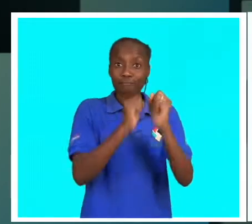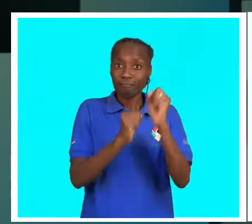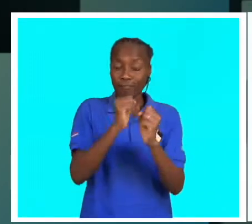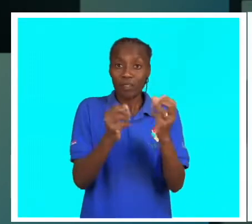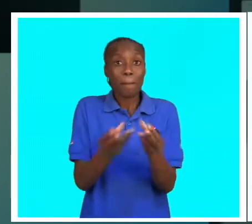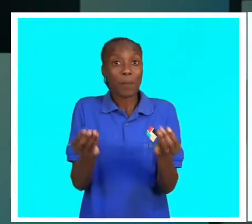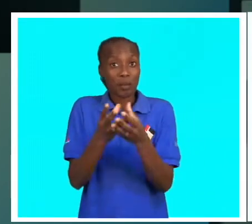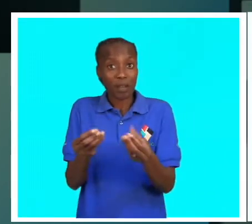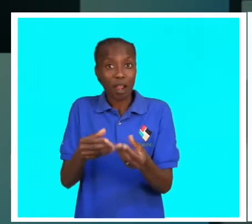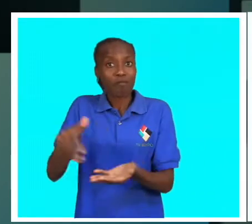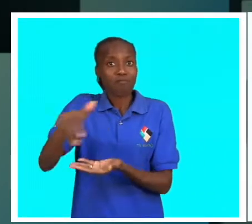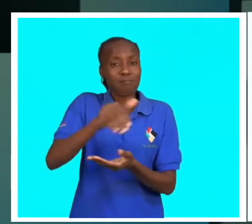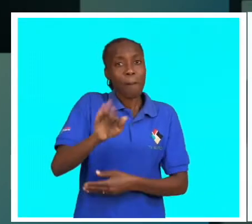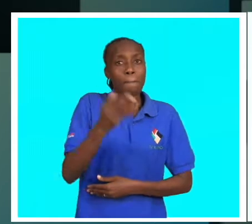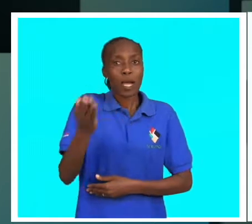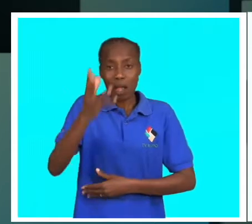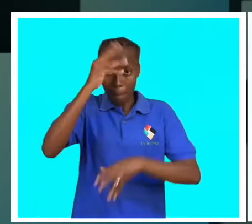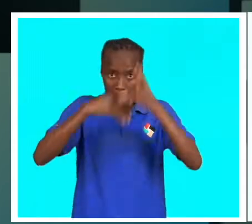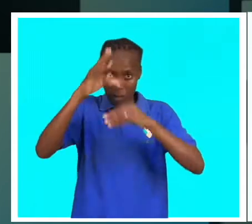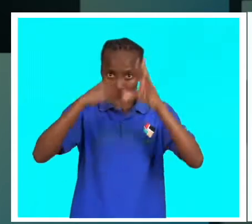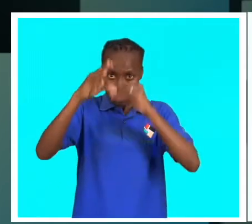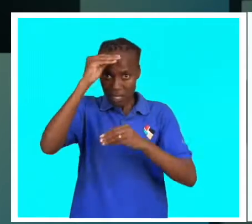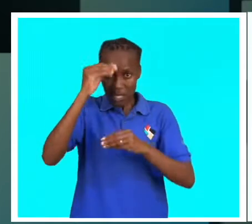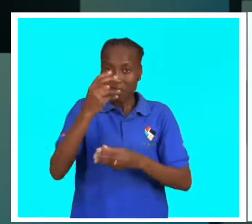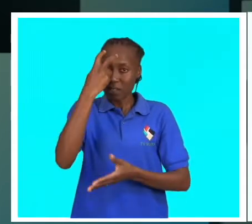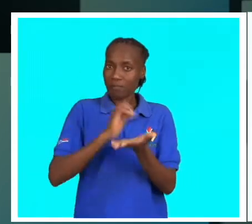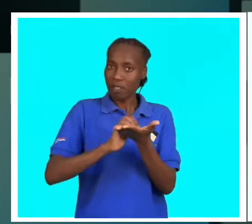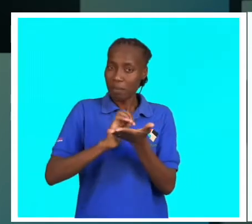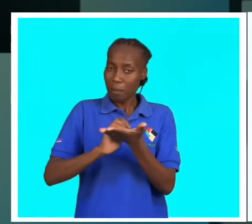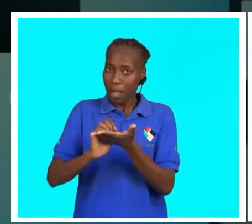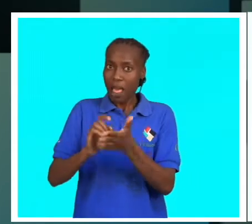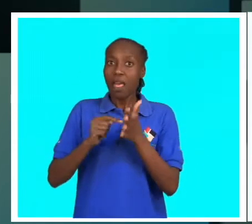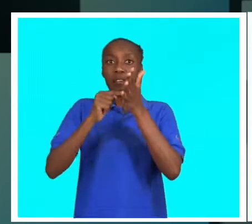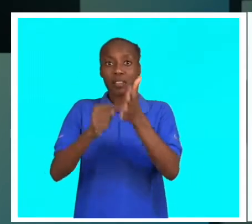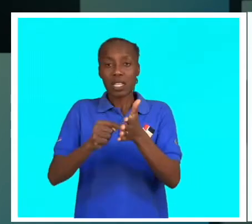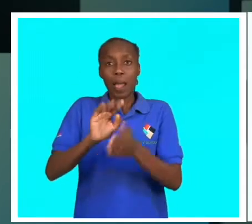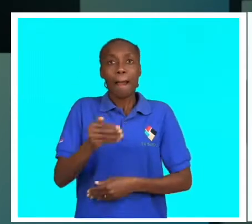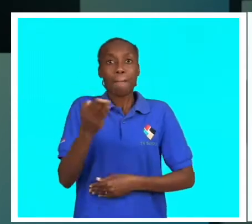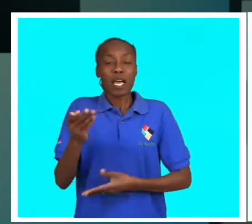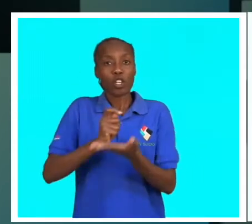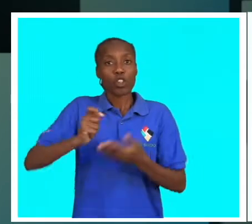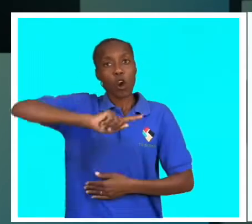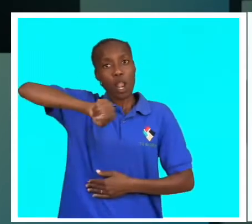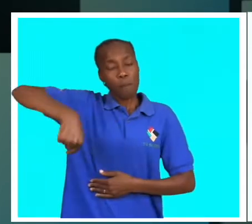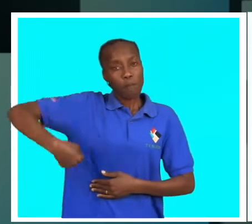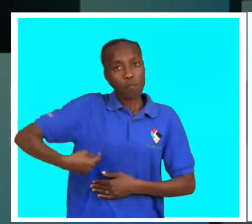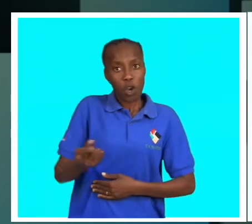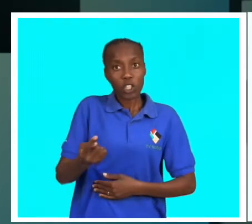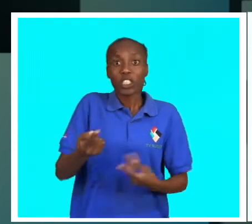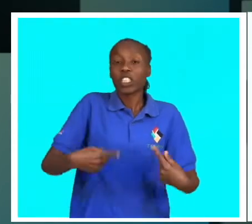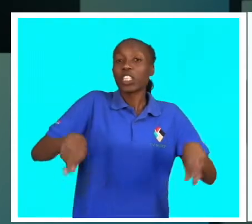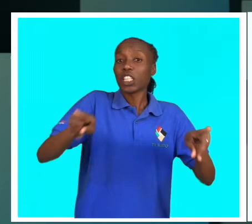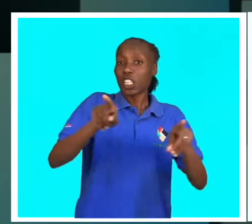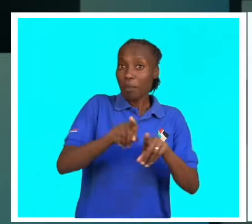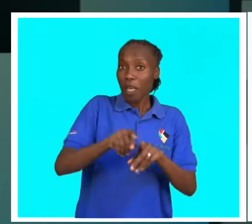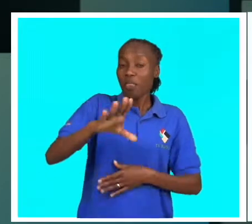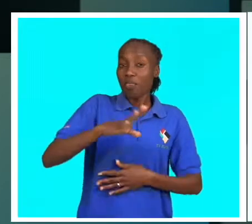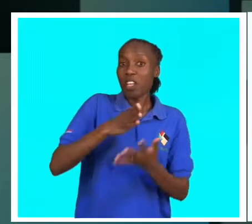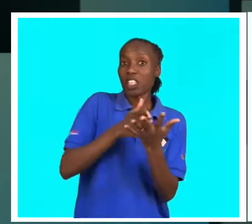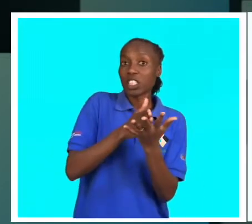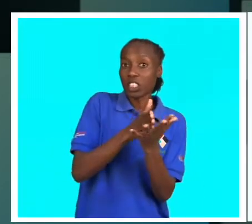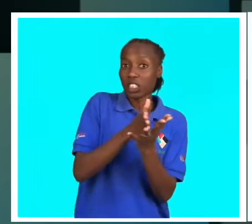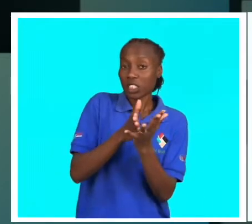de materiais para aprendizagem em braille, por exemplo, para potenciar as nossas escolas. E existe,